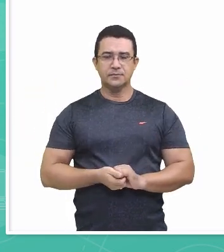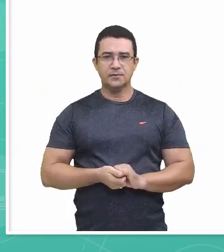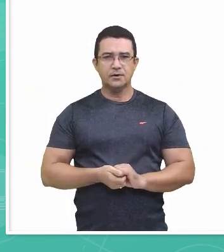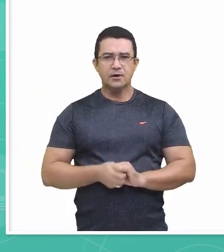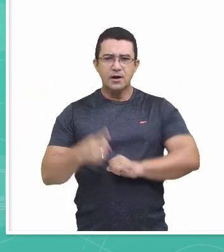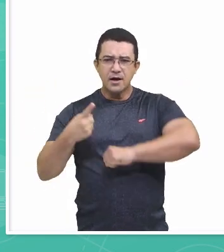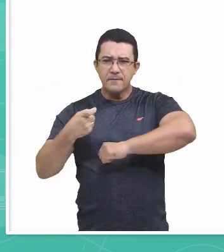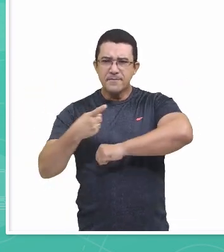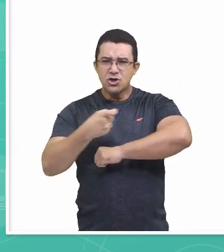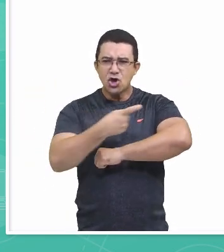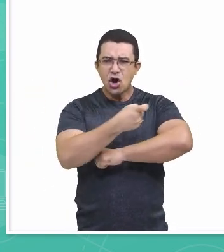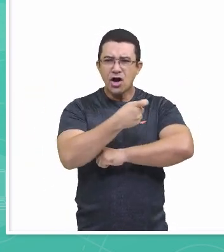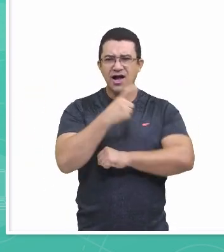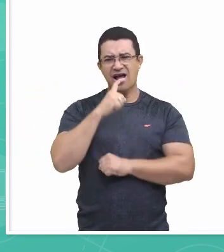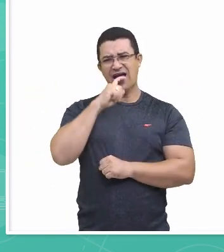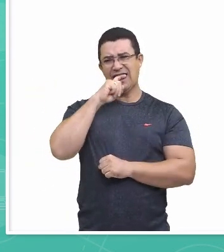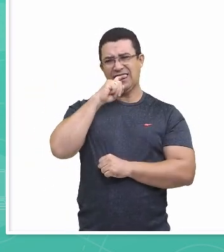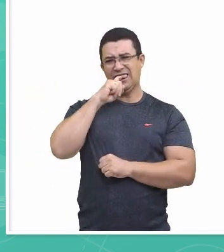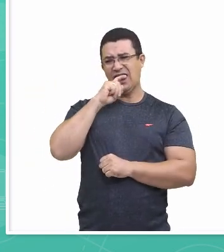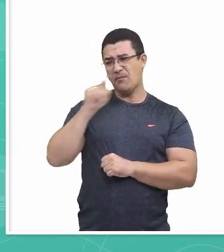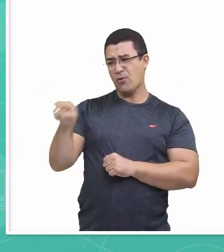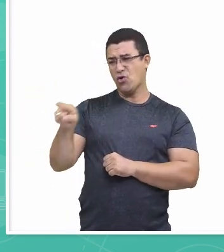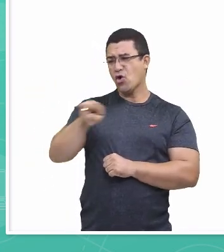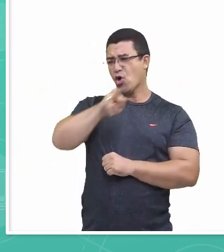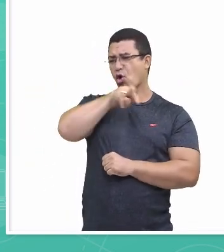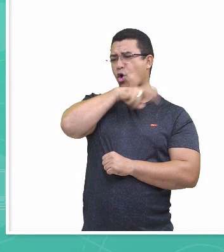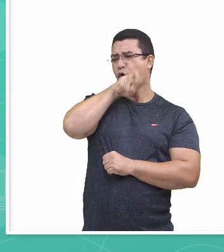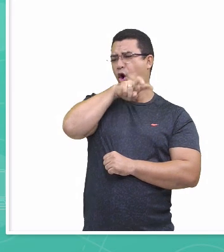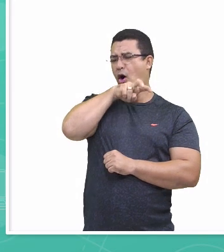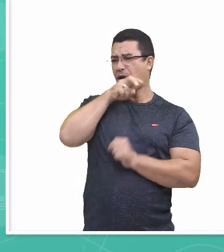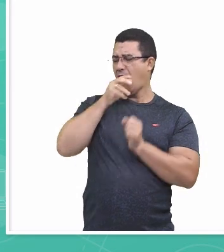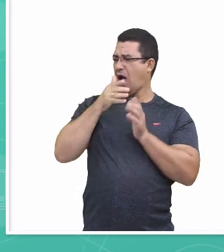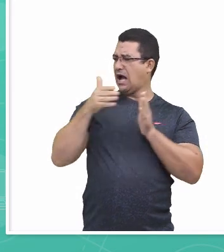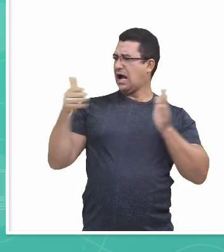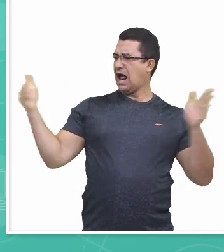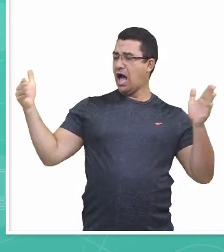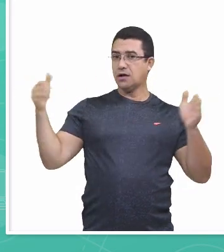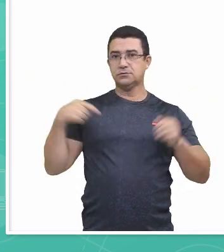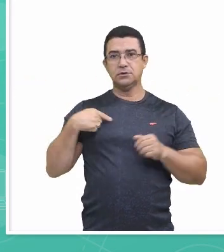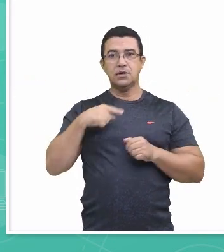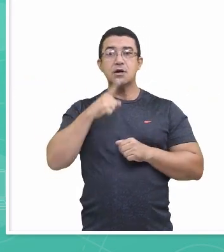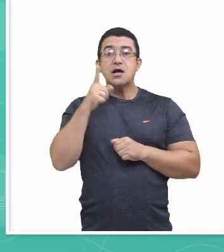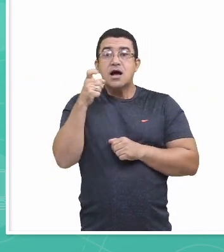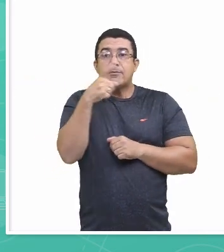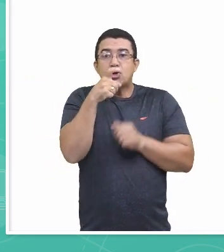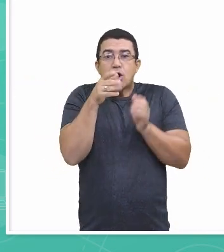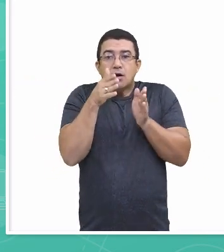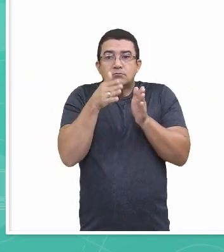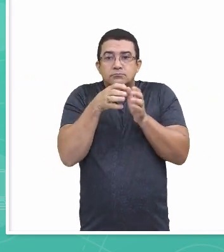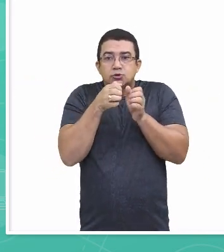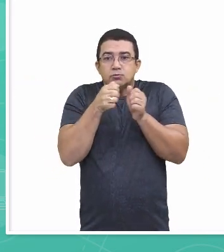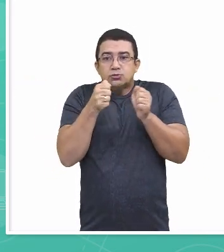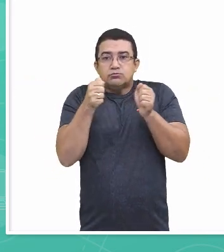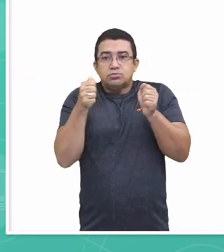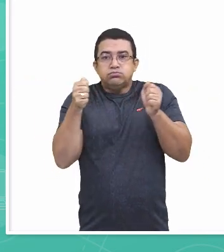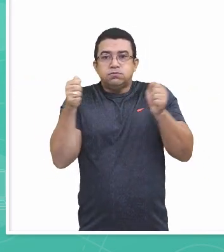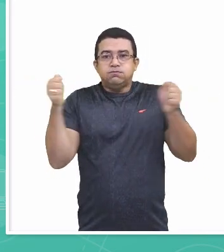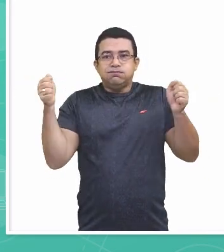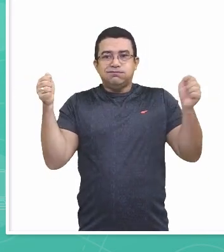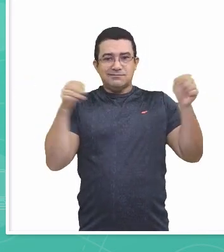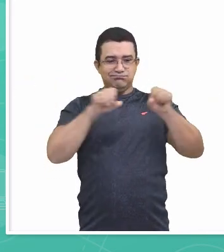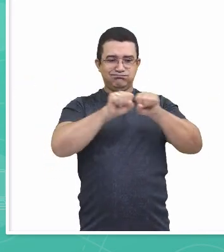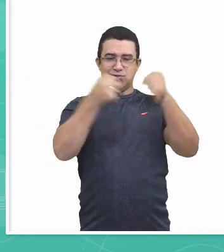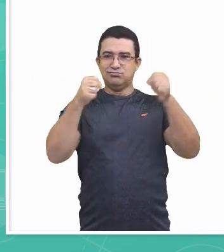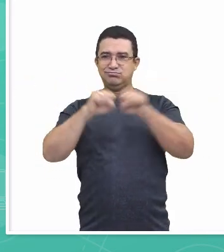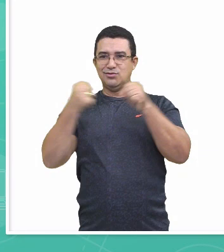do seu tamanho, quis igualar-se a ela e esticou-se tanto que terminou se despedaçando. Então a